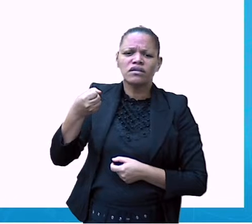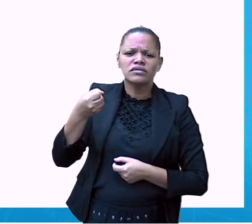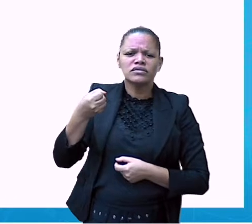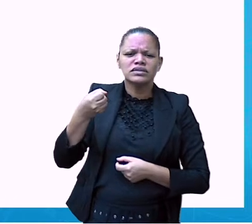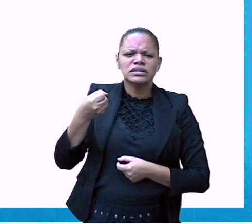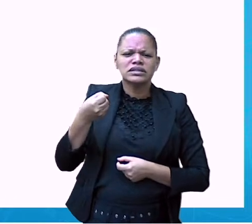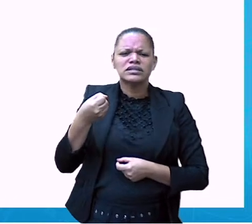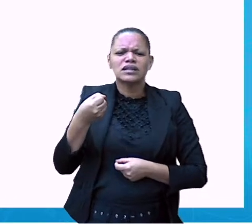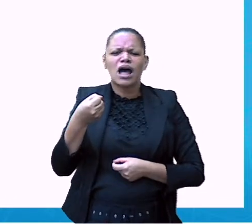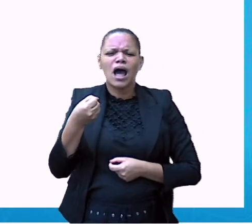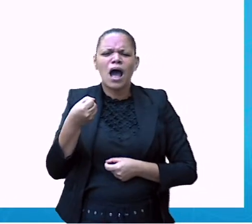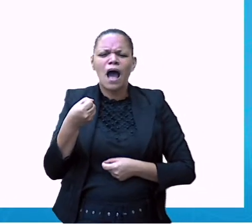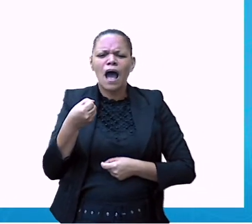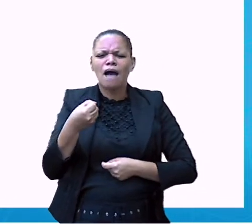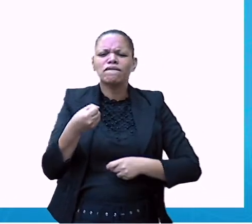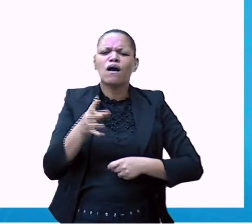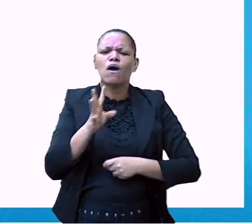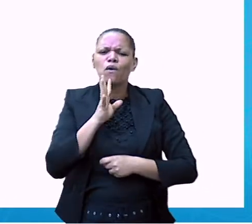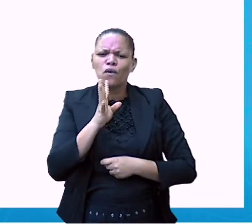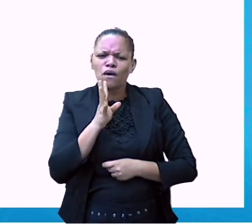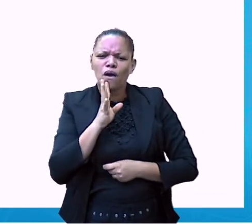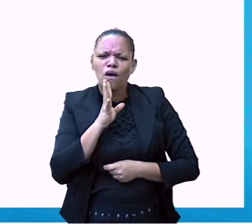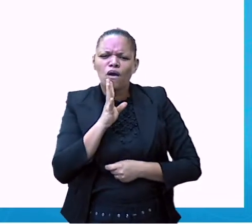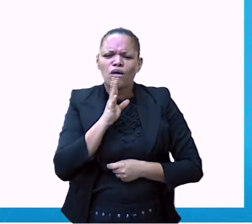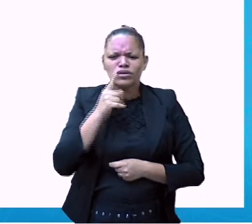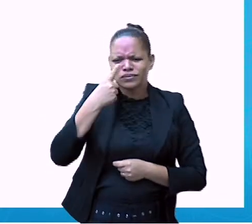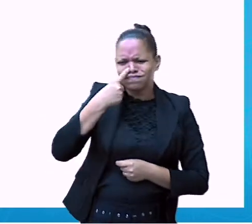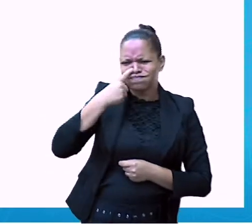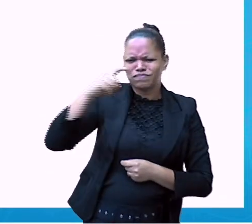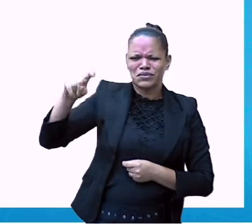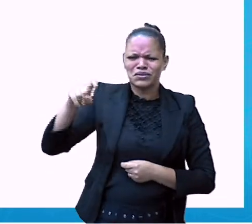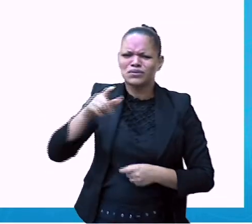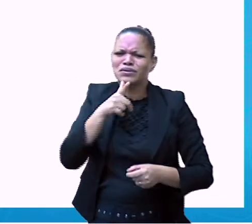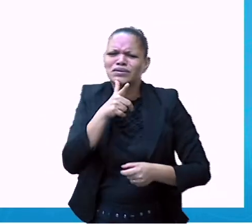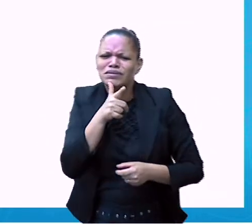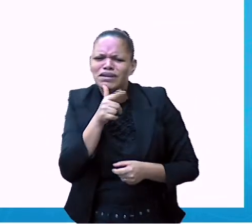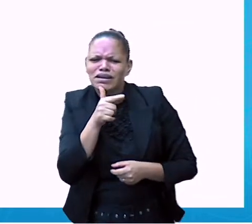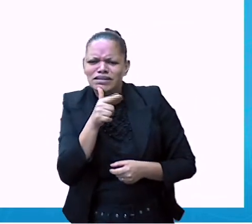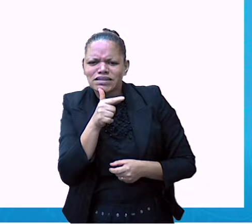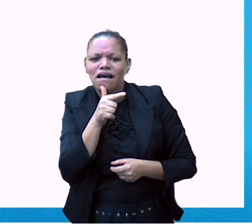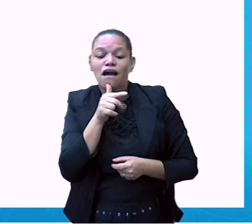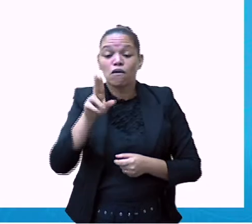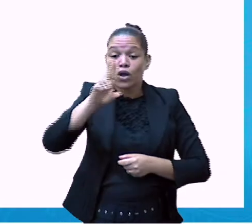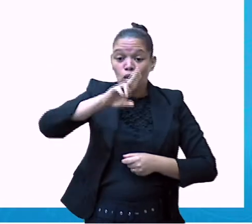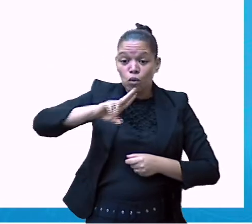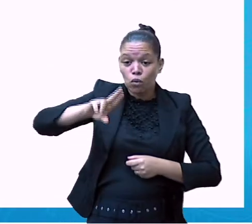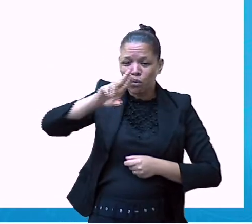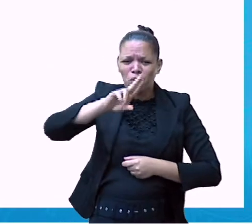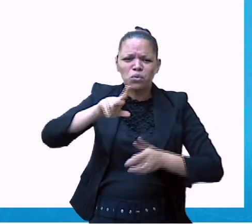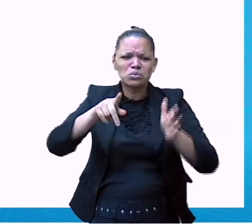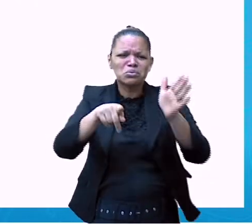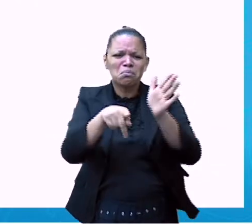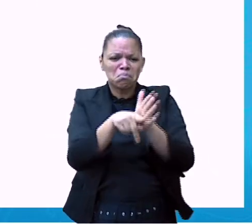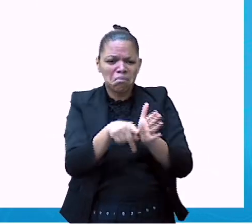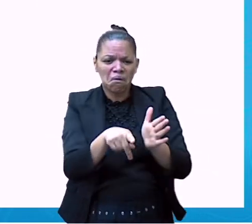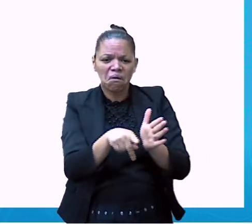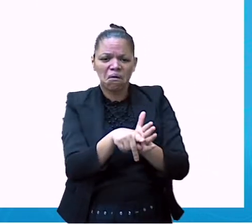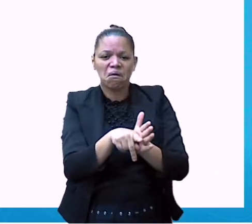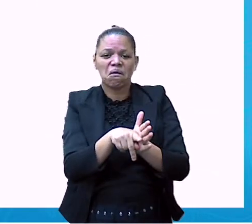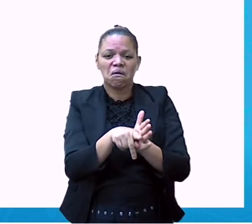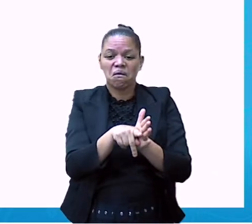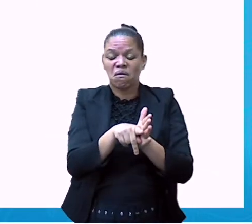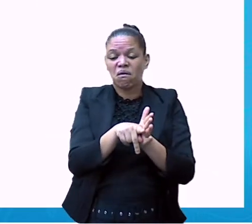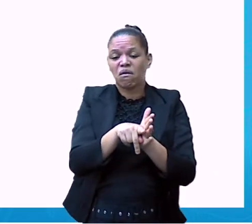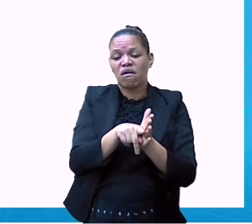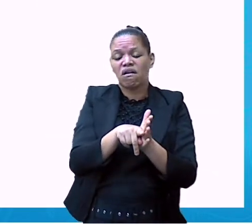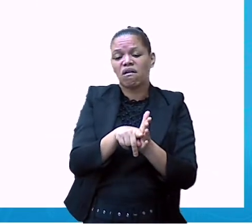na visão da população? Então, nós temos aqui um gráfico, e esse gráfico, ele